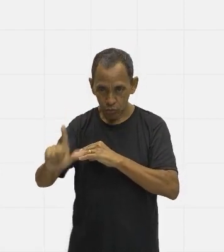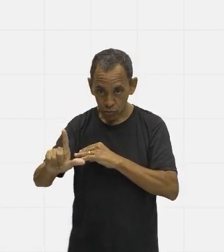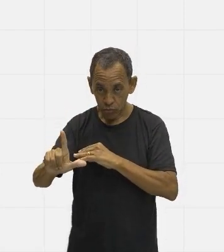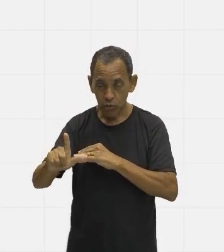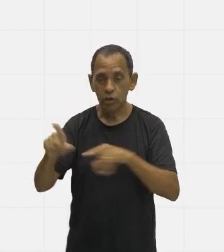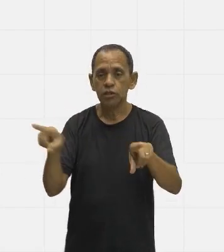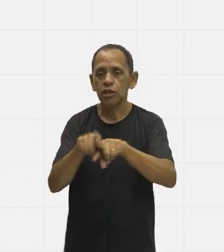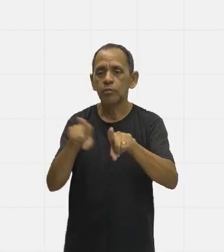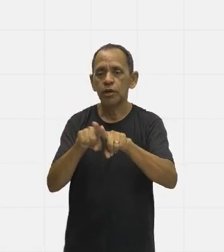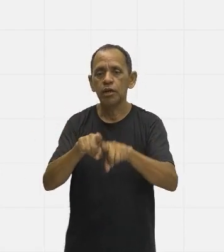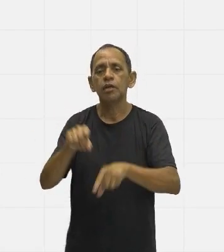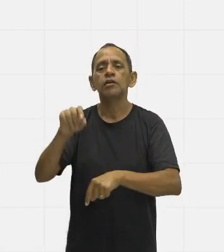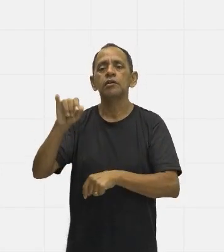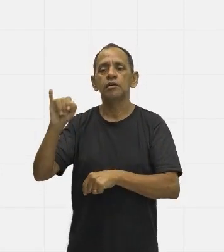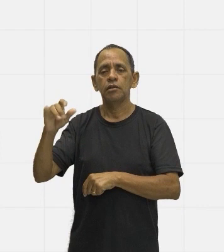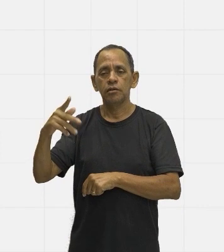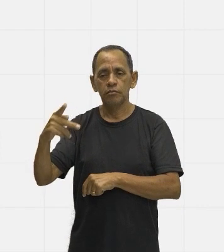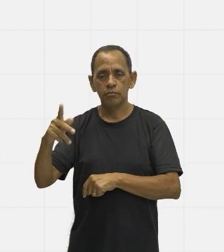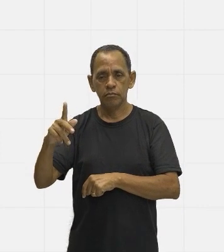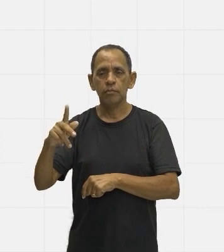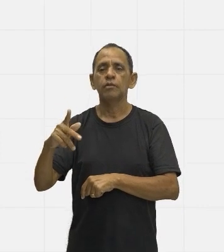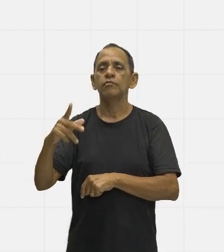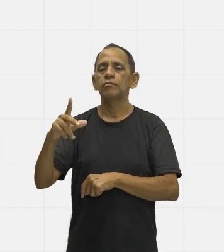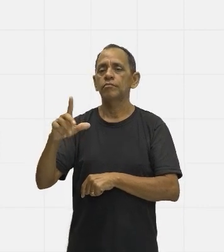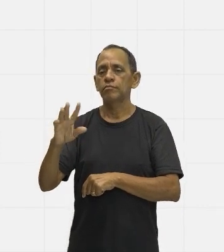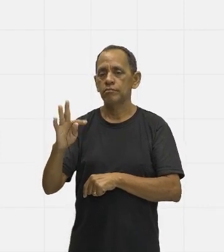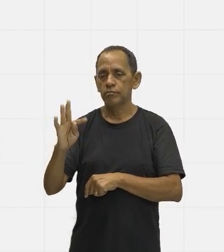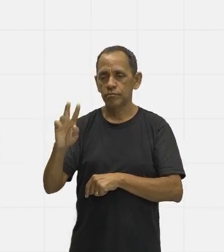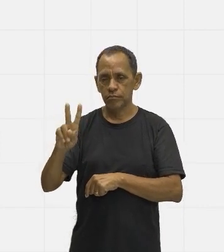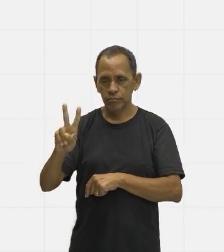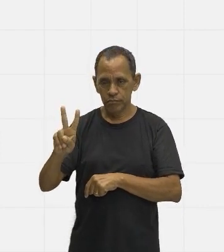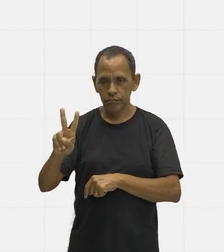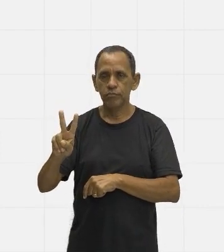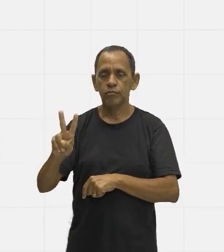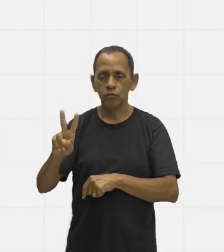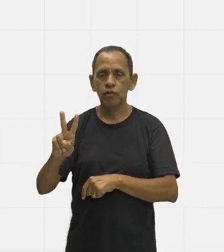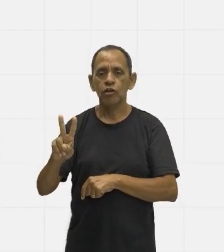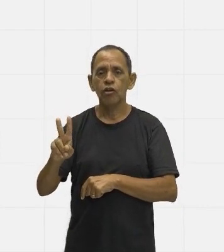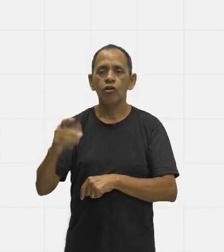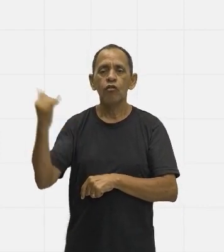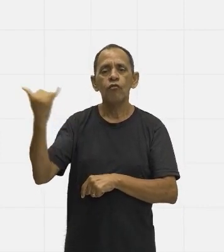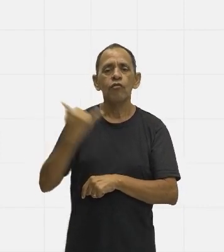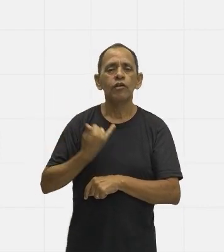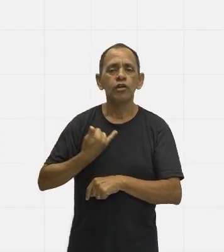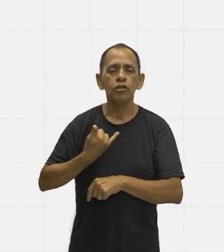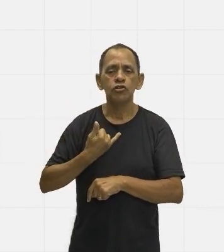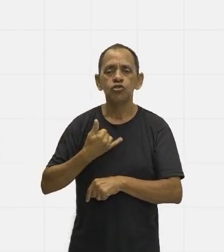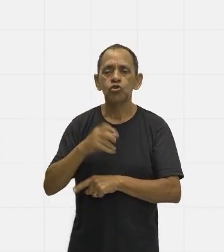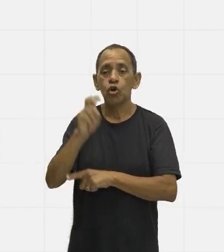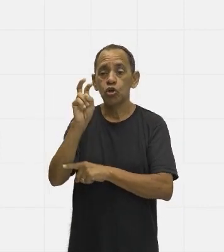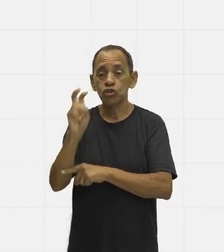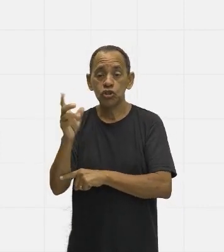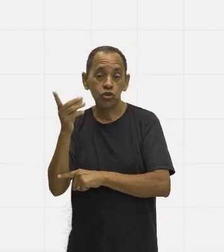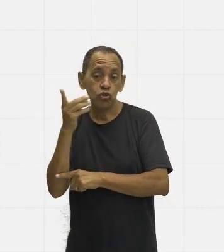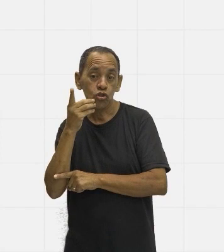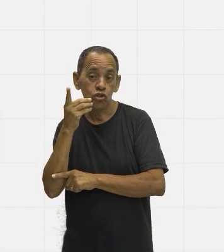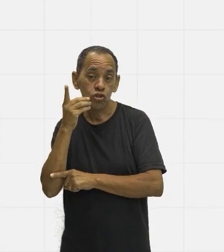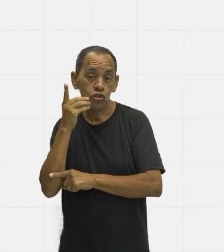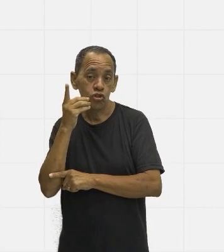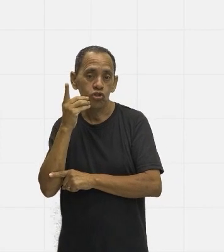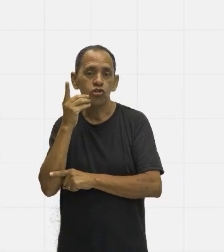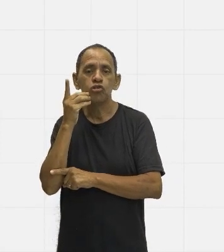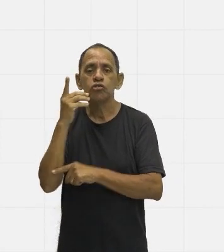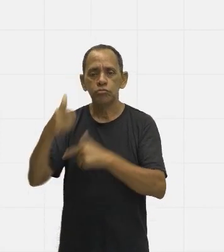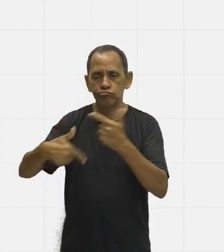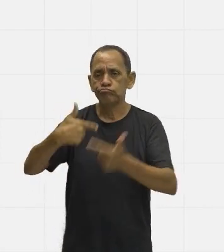de mencionar a questão dos 5 dias, não é? Então, essa informação está aí, ó, com 5 dias úteis antes do